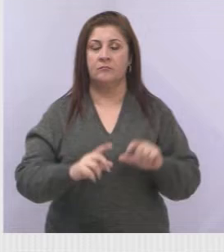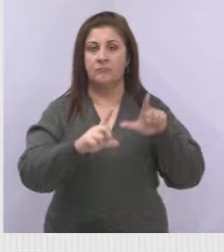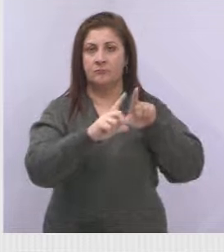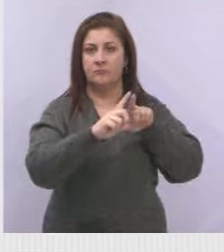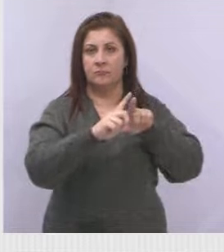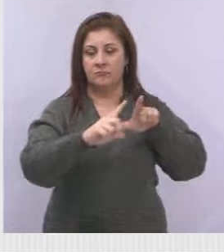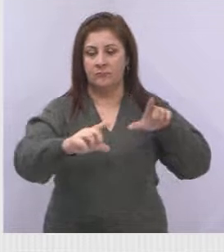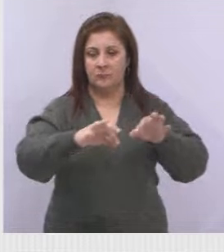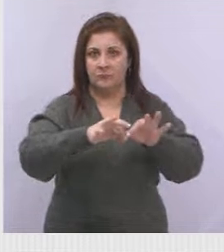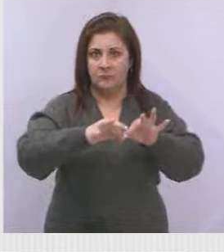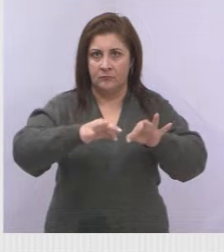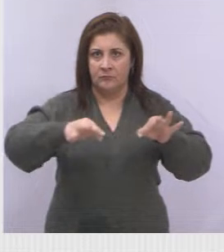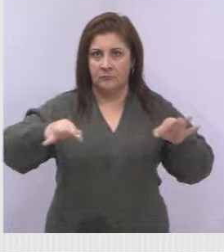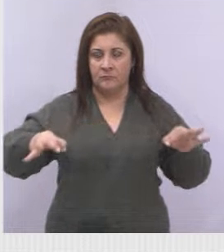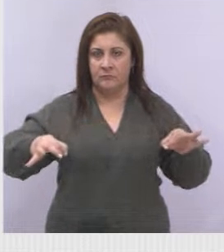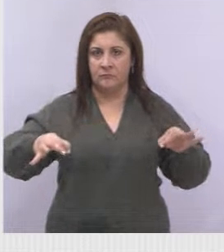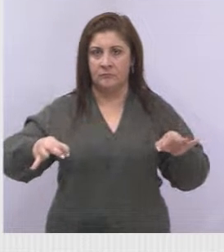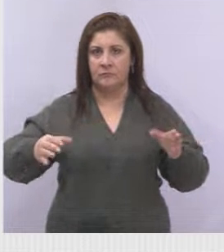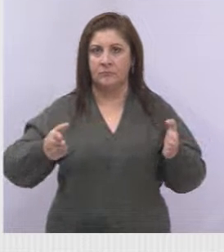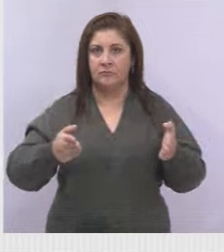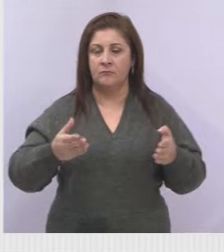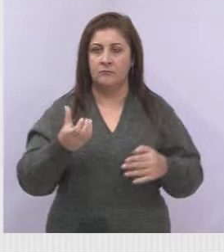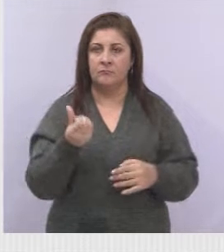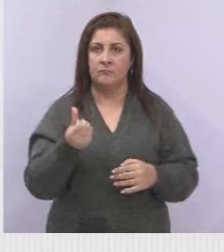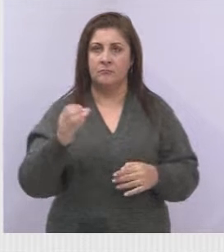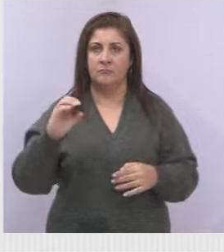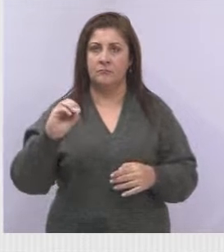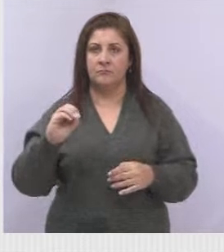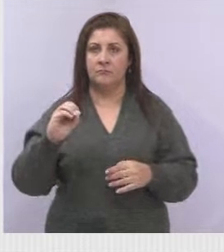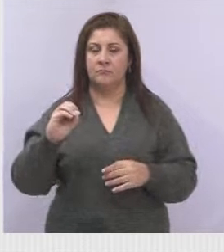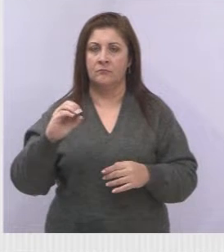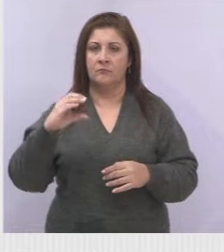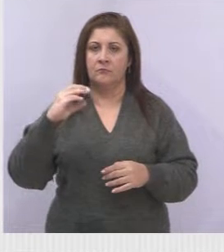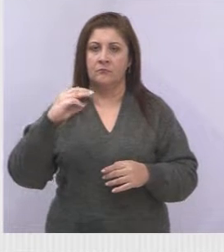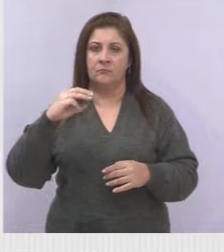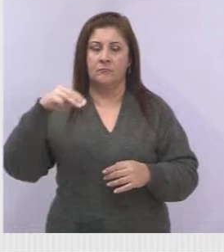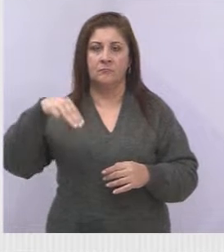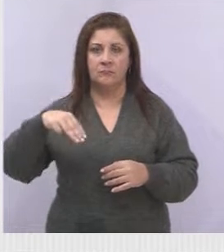dimensões mínimas de 60 centímetros por 40,